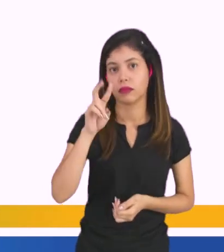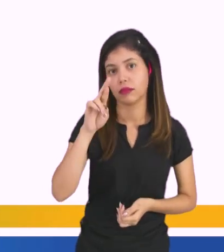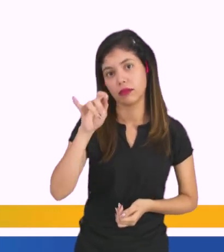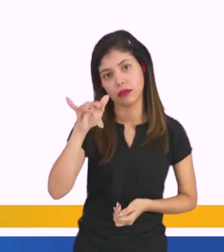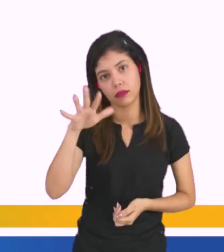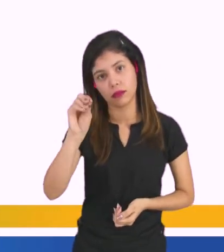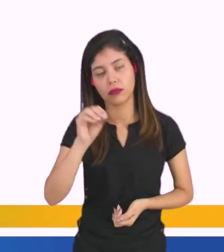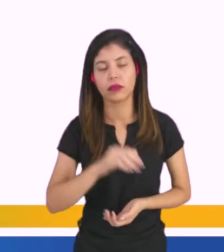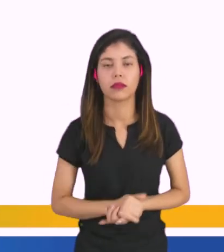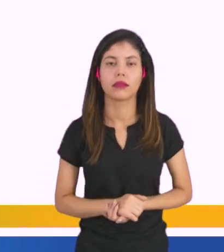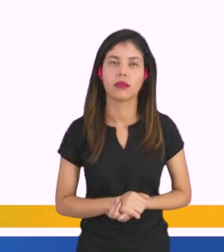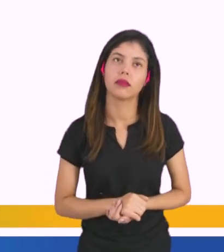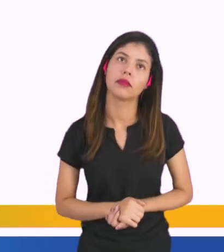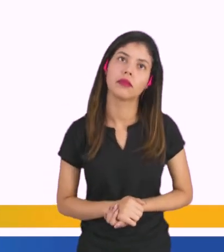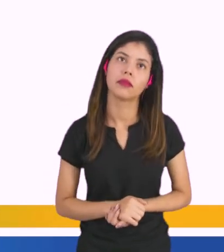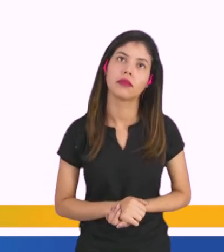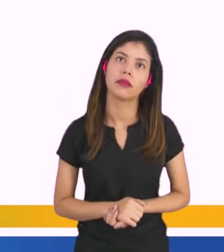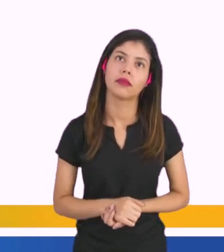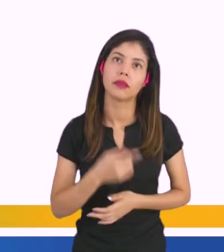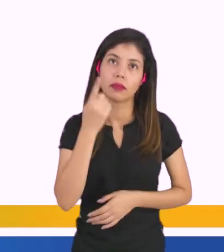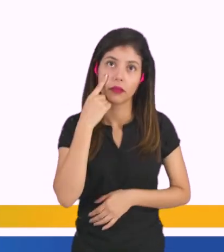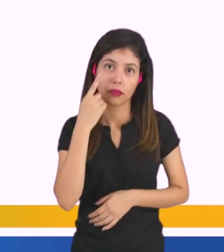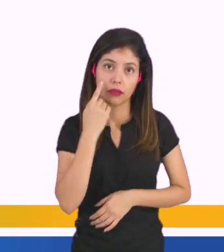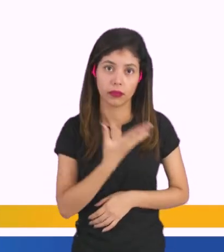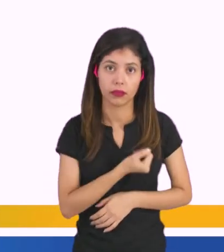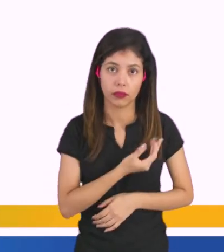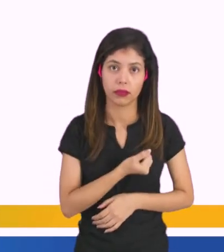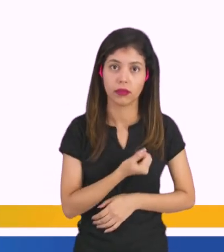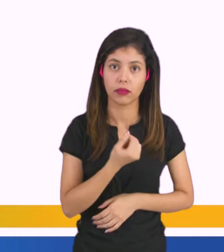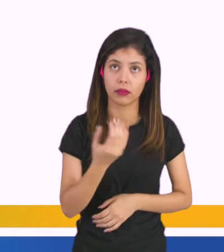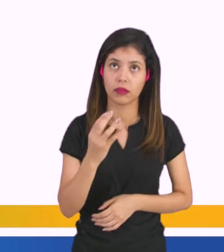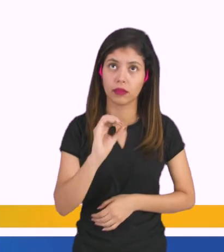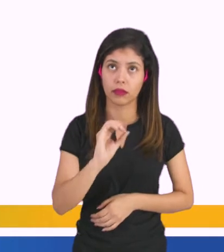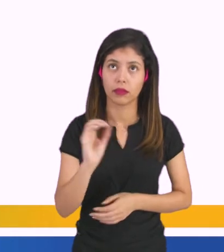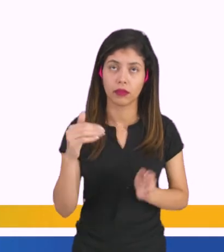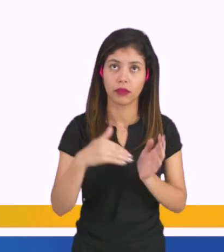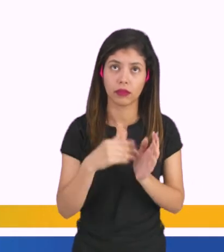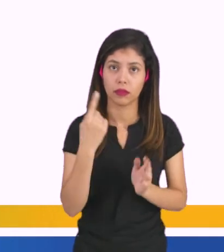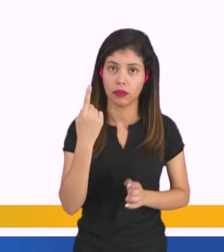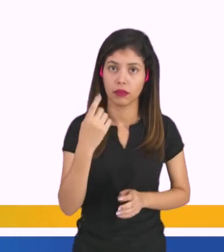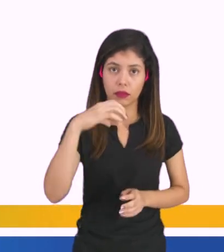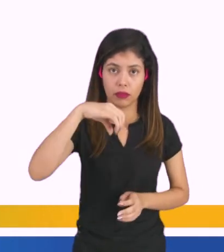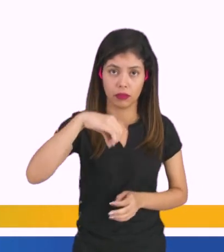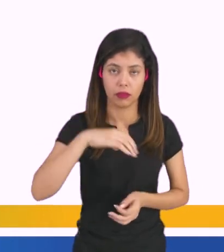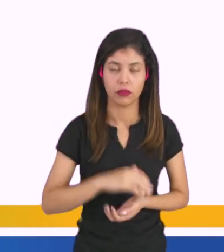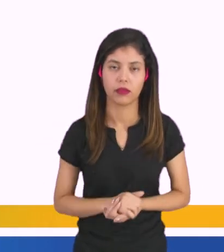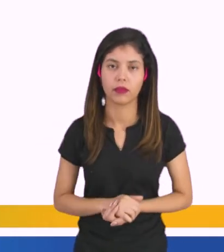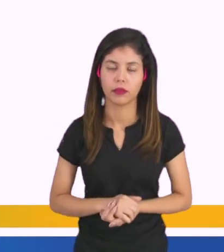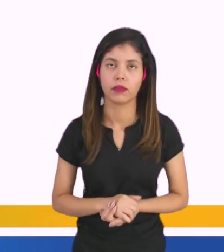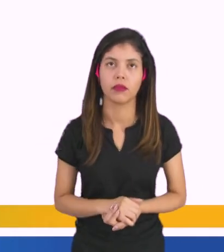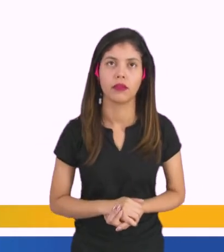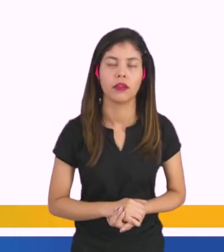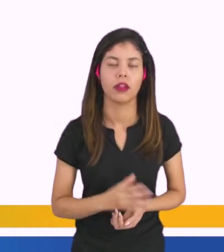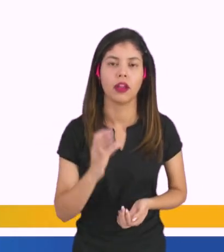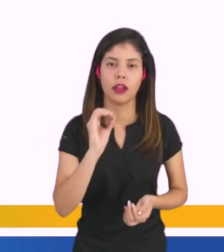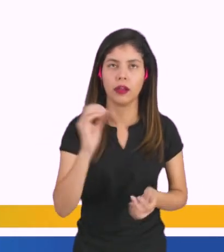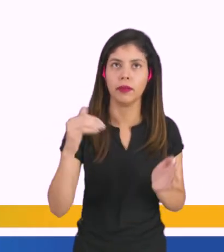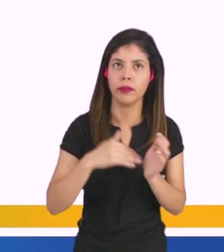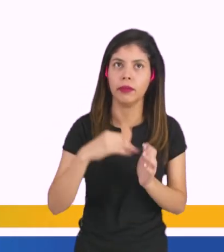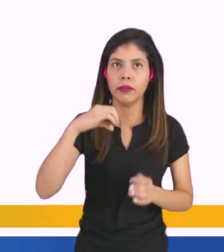algarismos. E aí nós vamos enumerar de 0 a 9. Ele já fechou o conjunto. Percebam